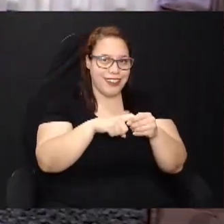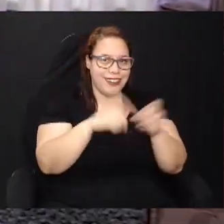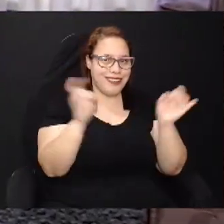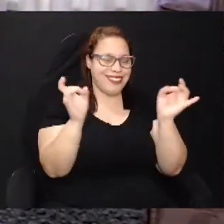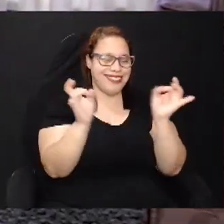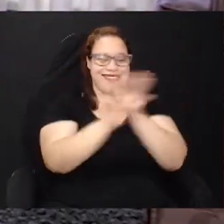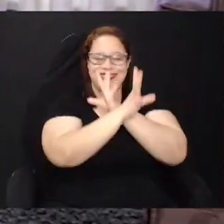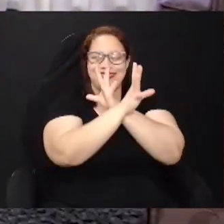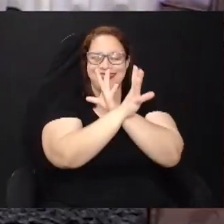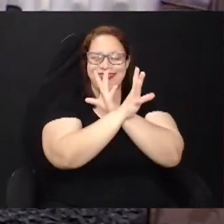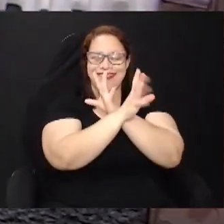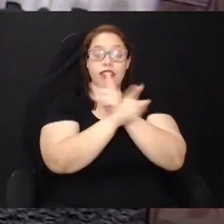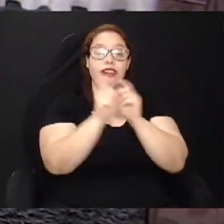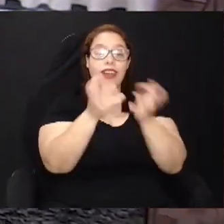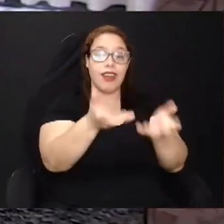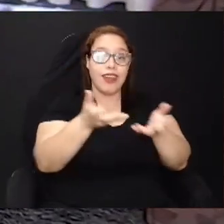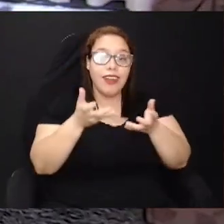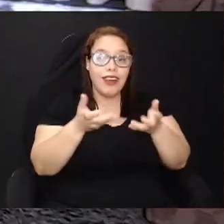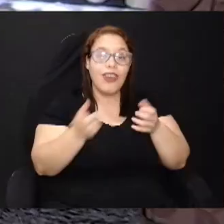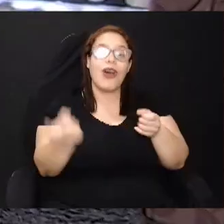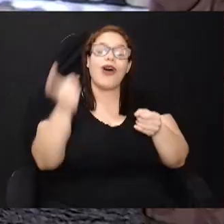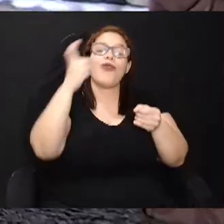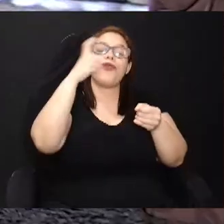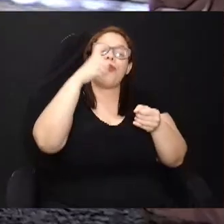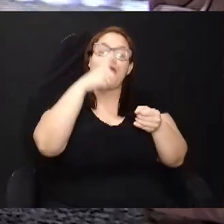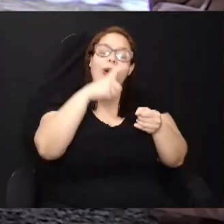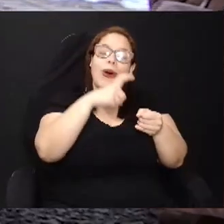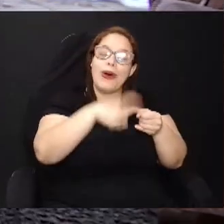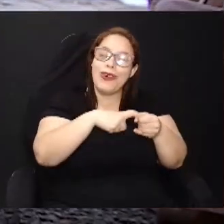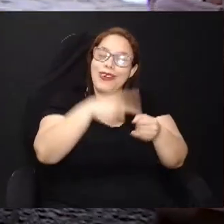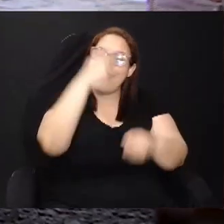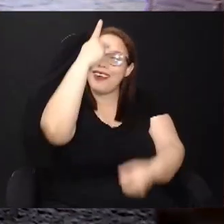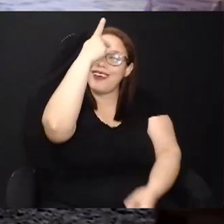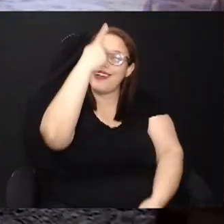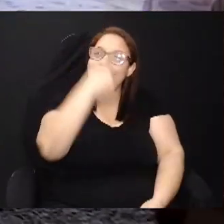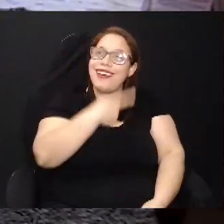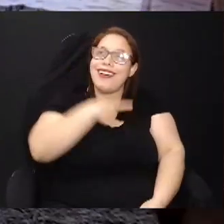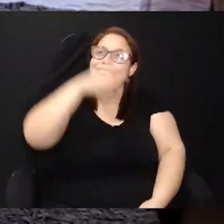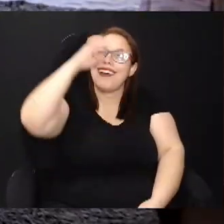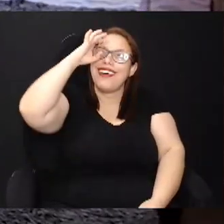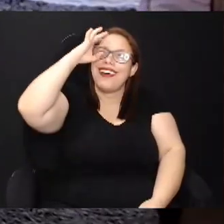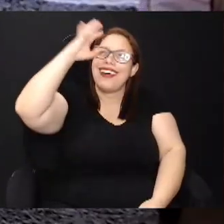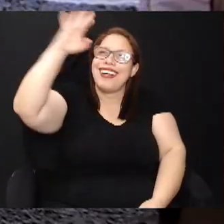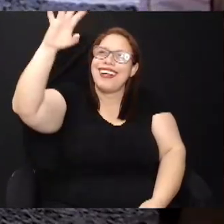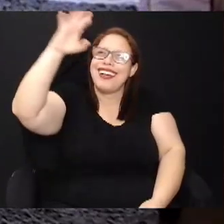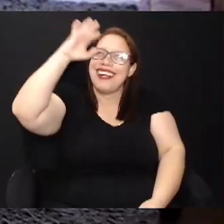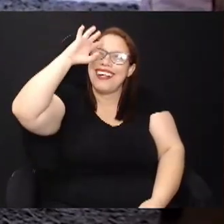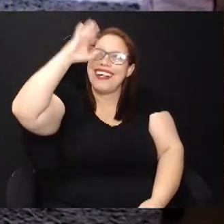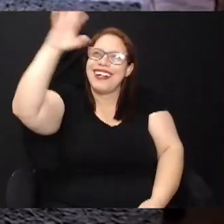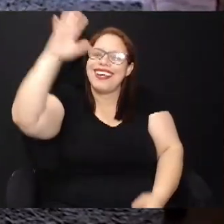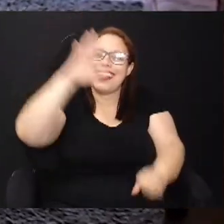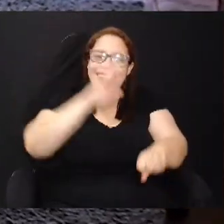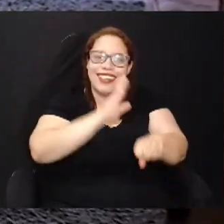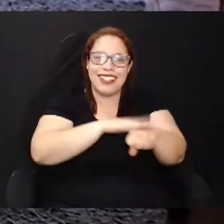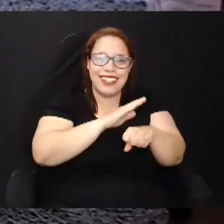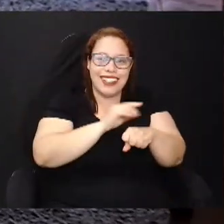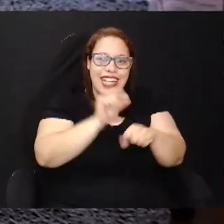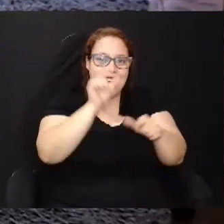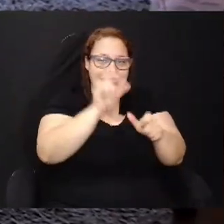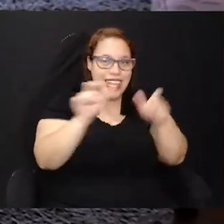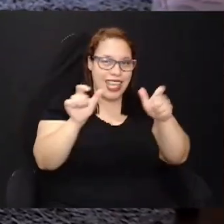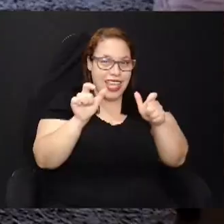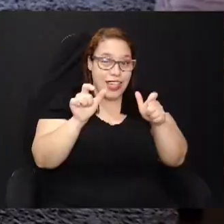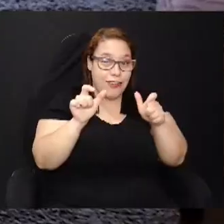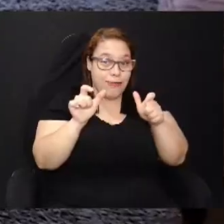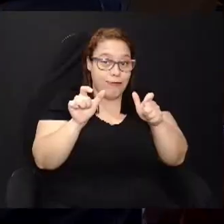quer é que as pessoas voltem a ser as coisas mais amplas que elas podem ser, e não se limitar aos pequenos fragmentos de momentos